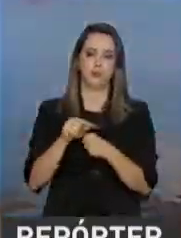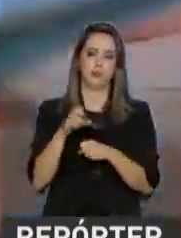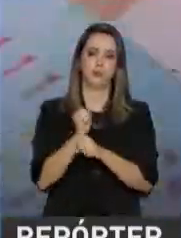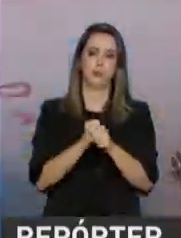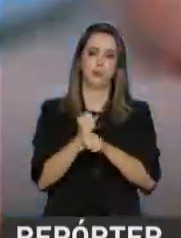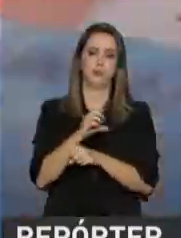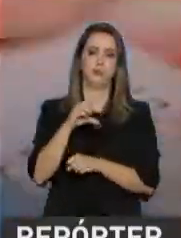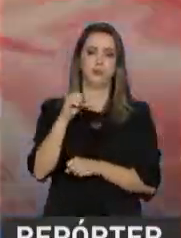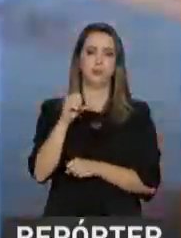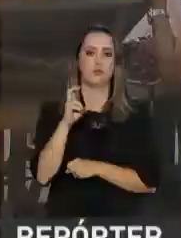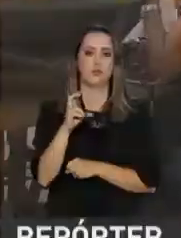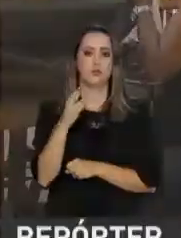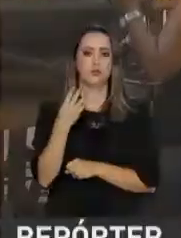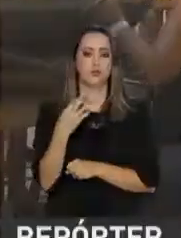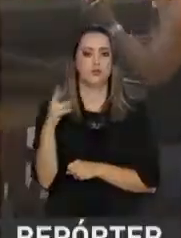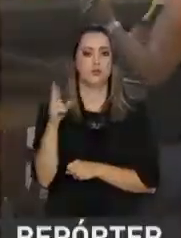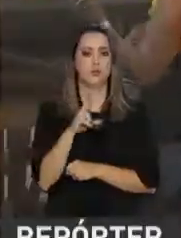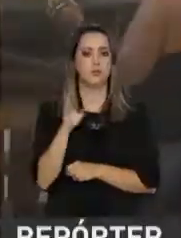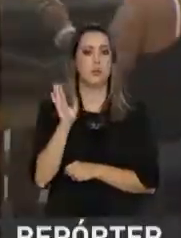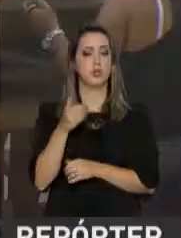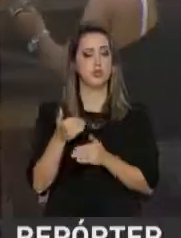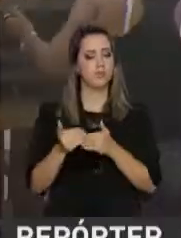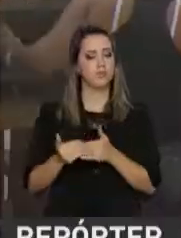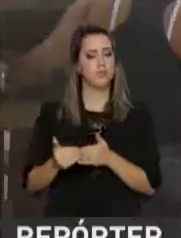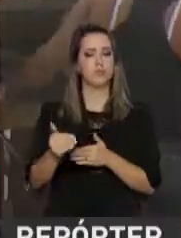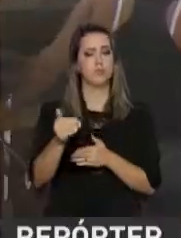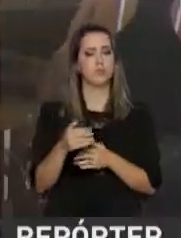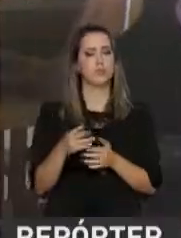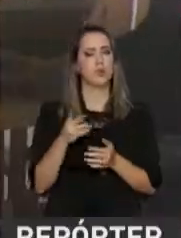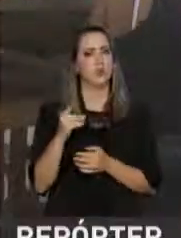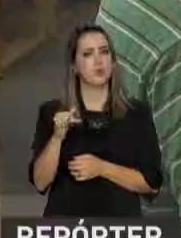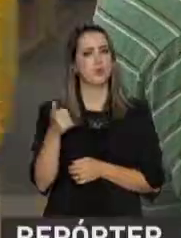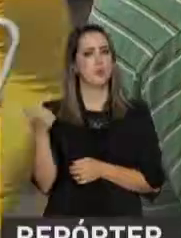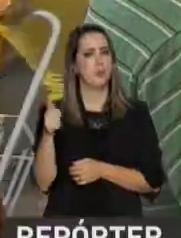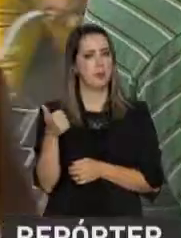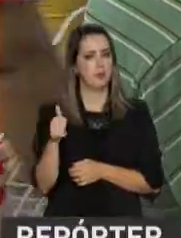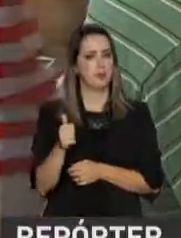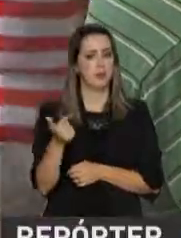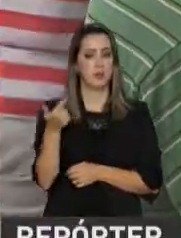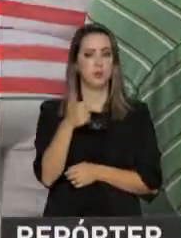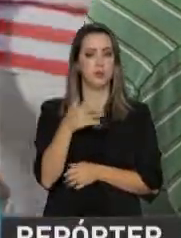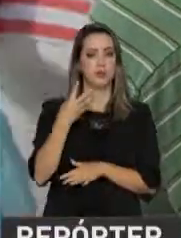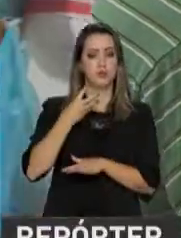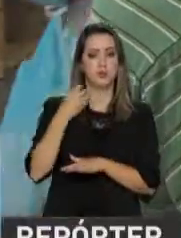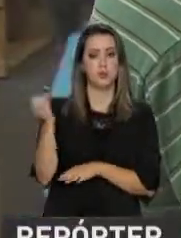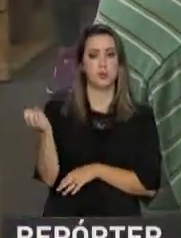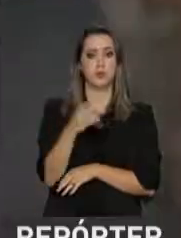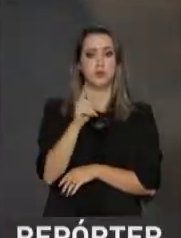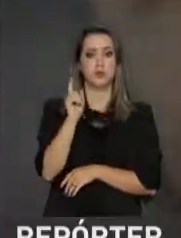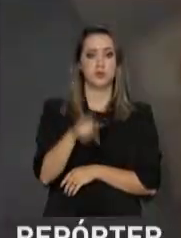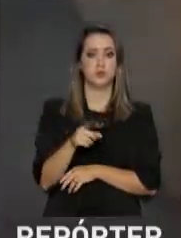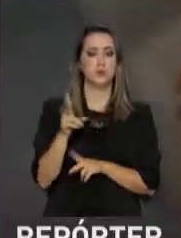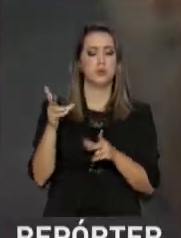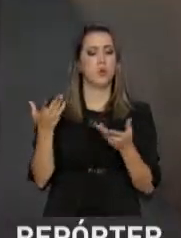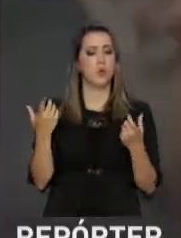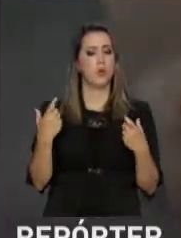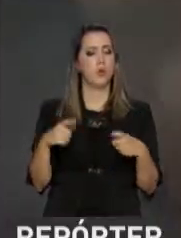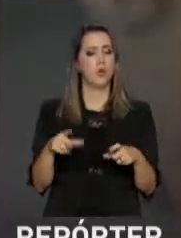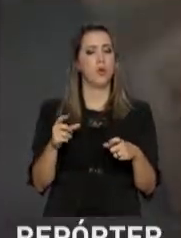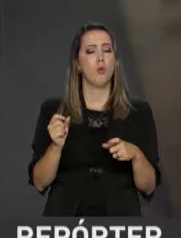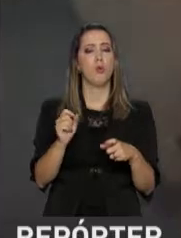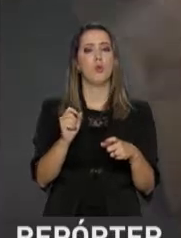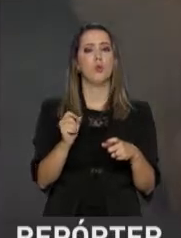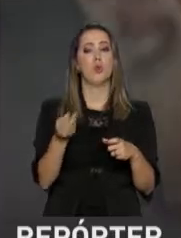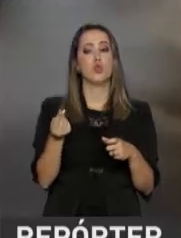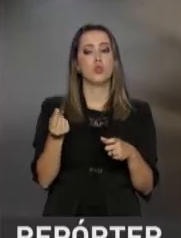954 reais ele já está valendo desde o dia 1º outra novidade do texto é a locação de um